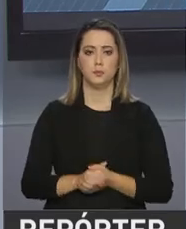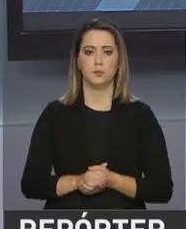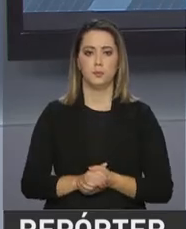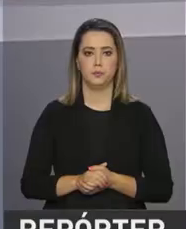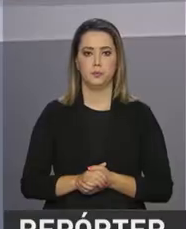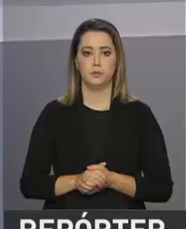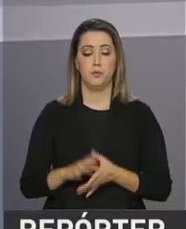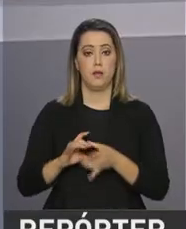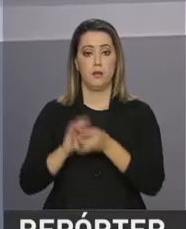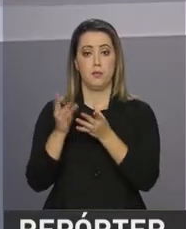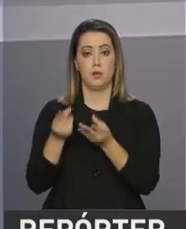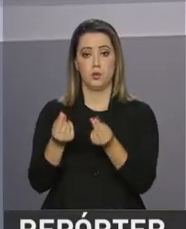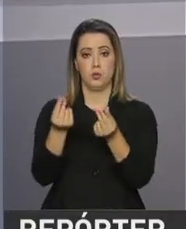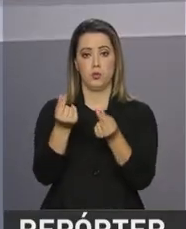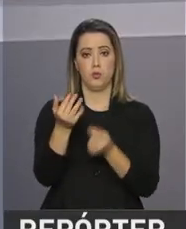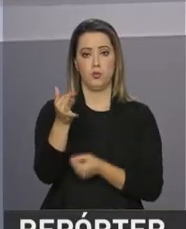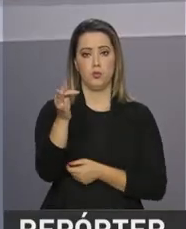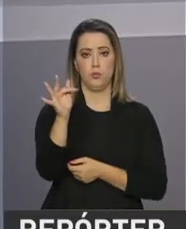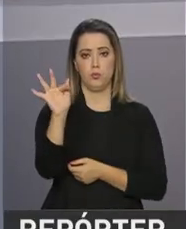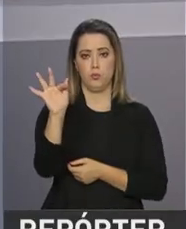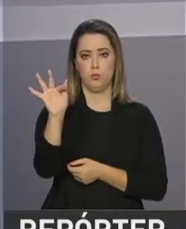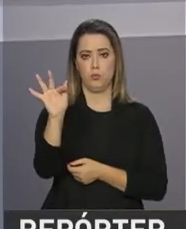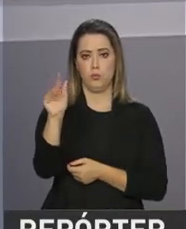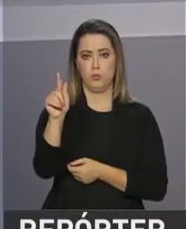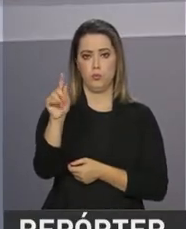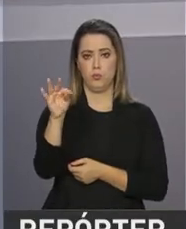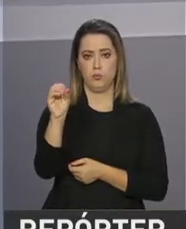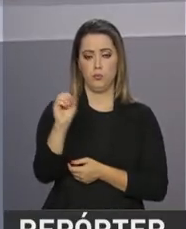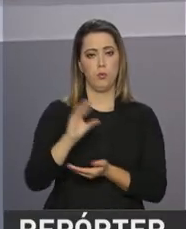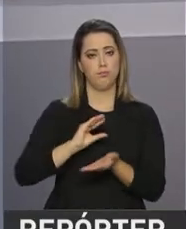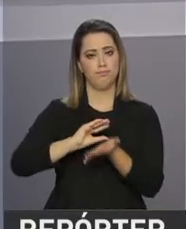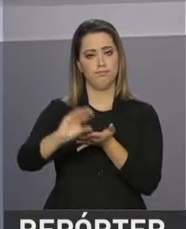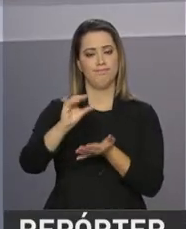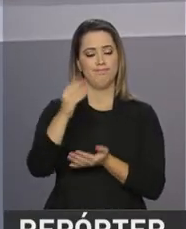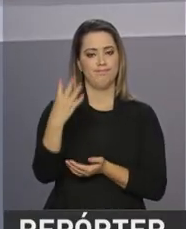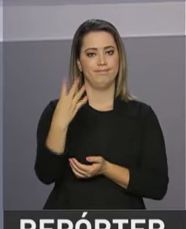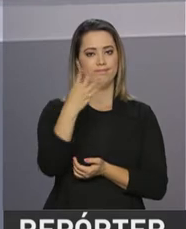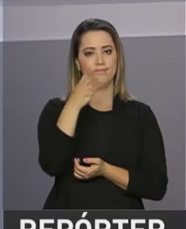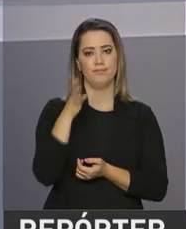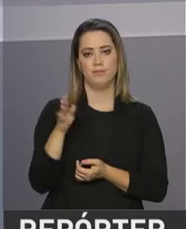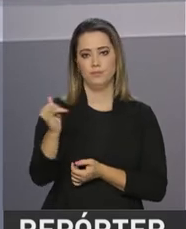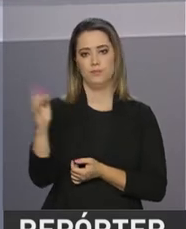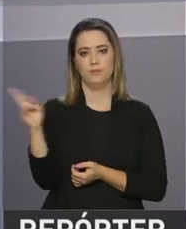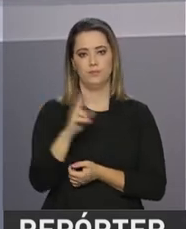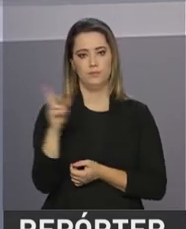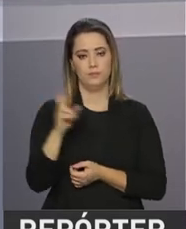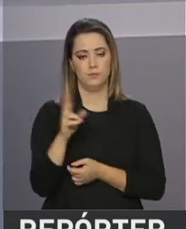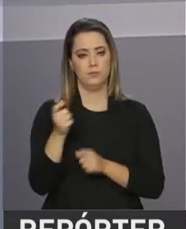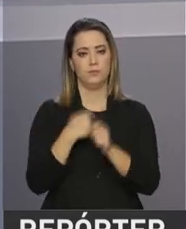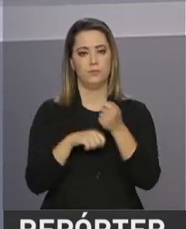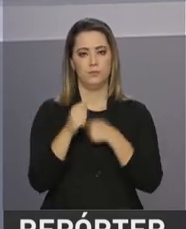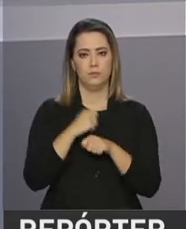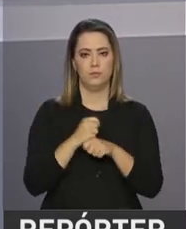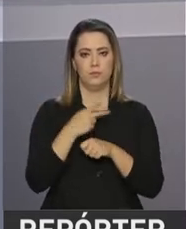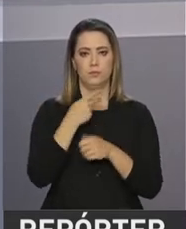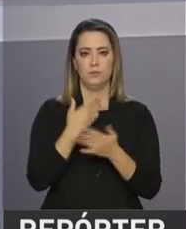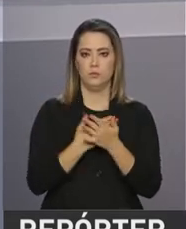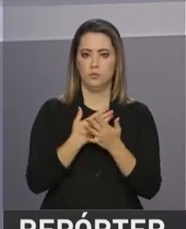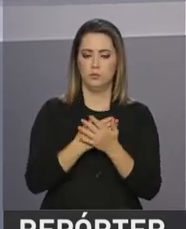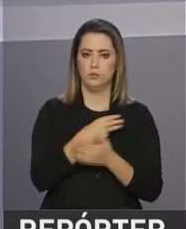a liberação do fgts injetou 44 bilhões de reais na economia segundo o estudo do ministério